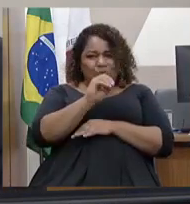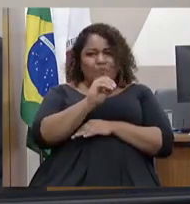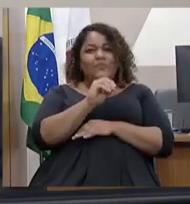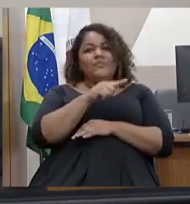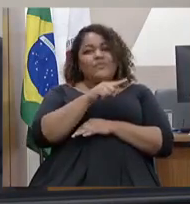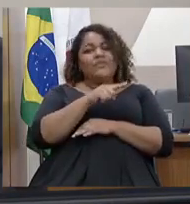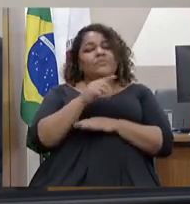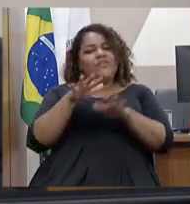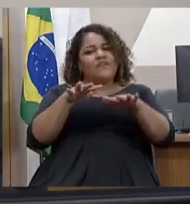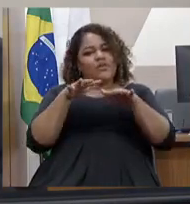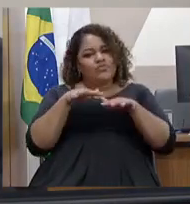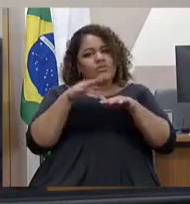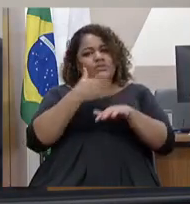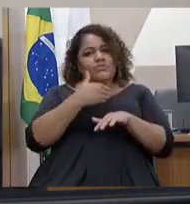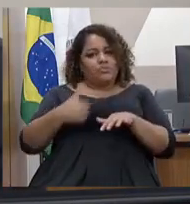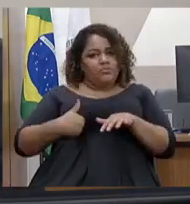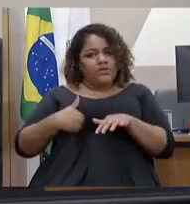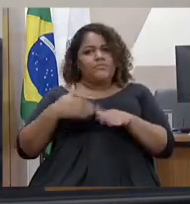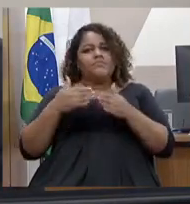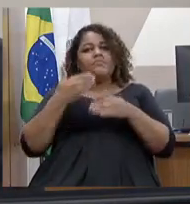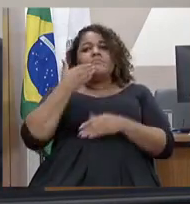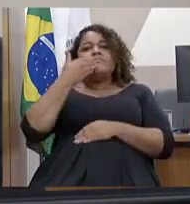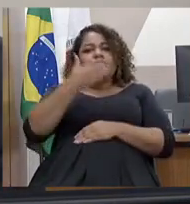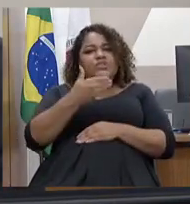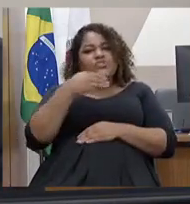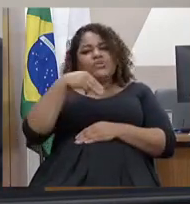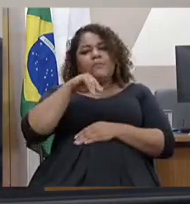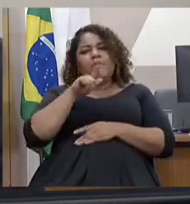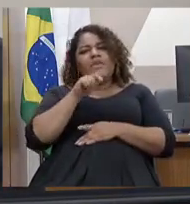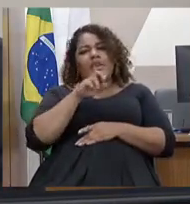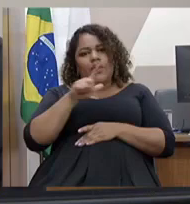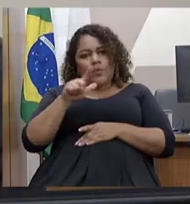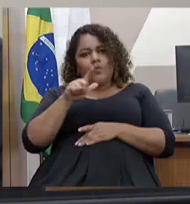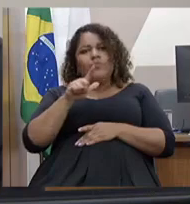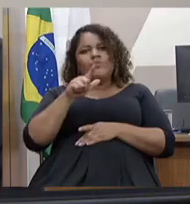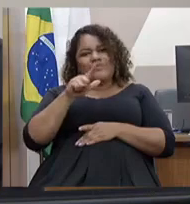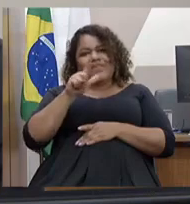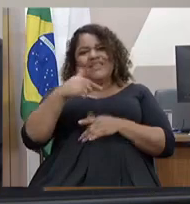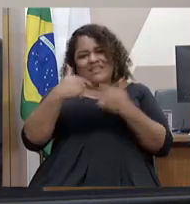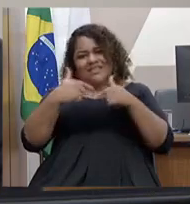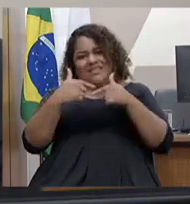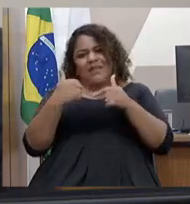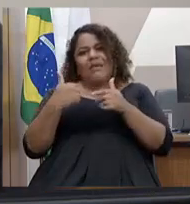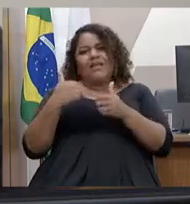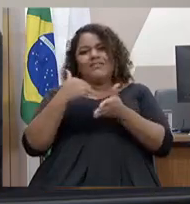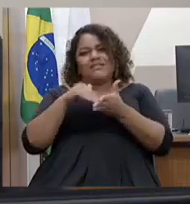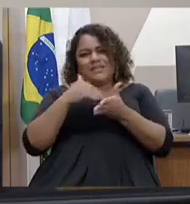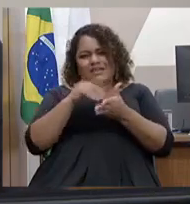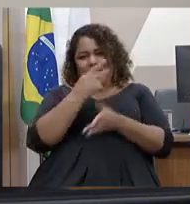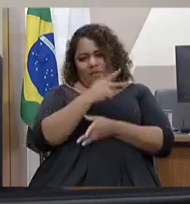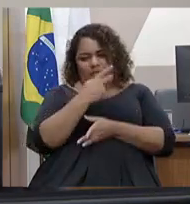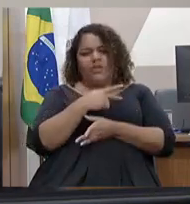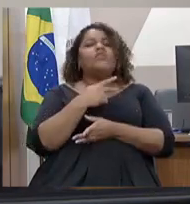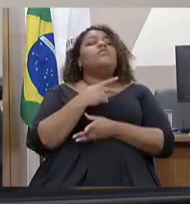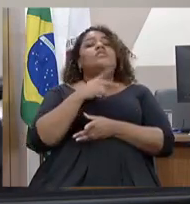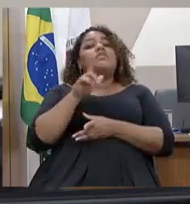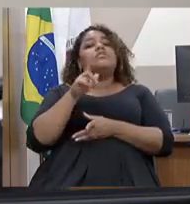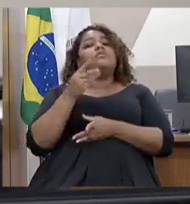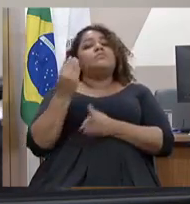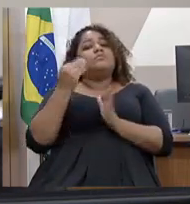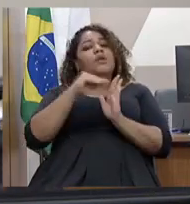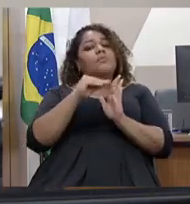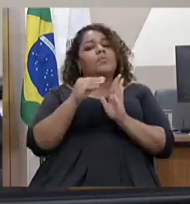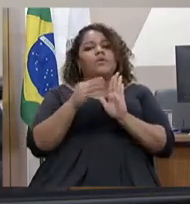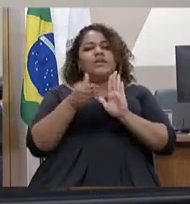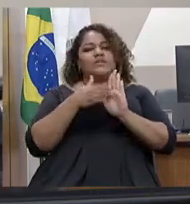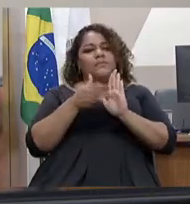pública pediu Miguel que é assessor do Betão para colocar esse texto na comissão de trabalho e particularmente me